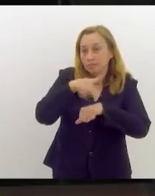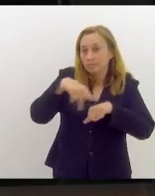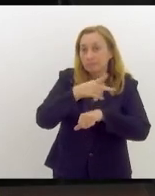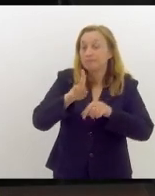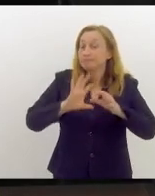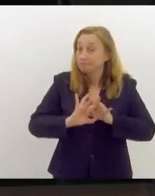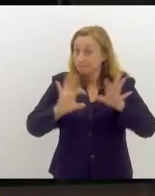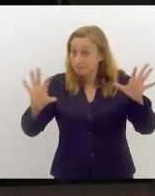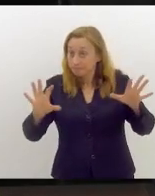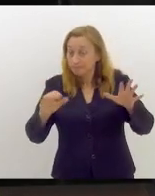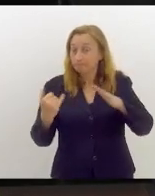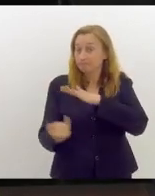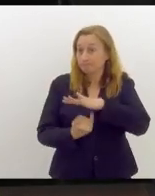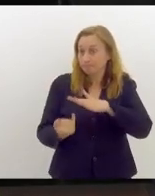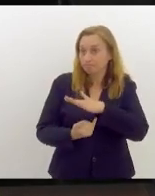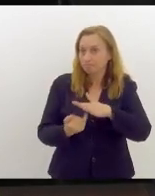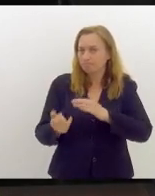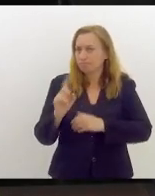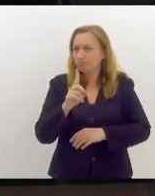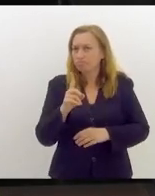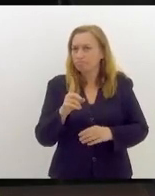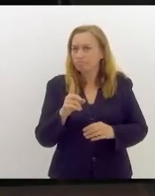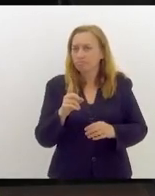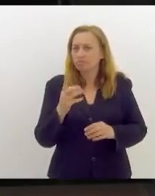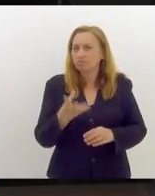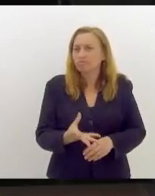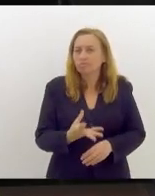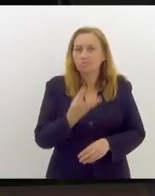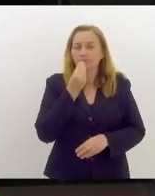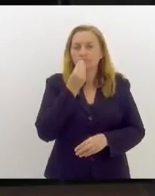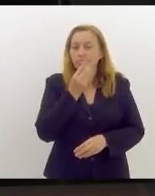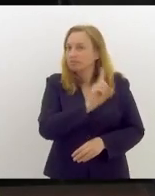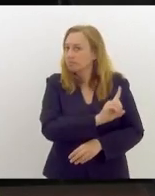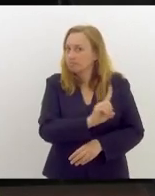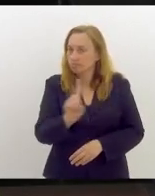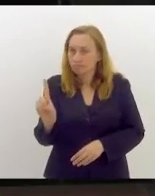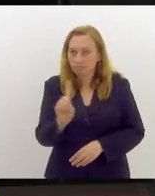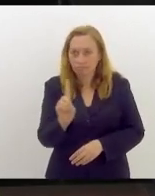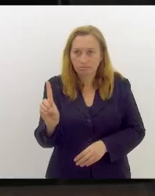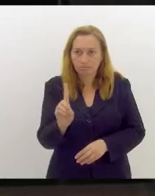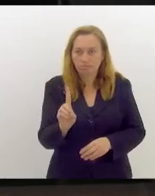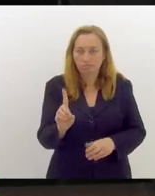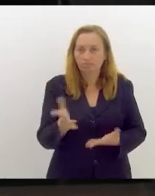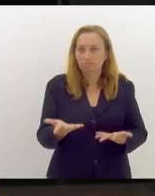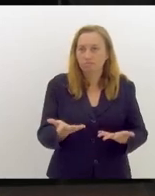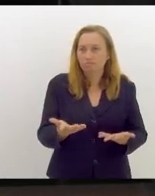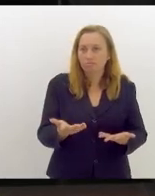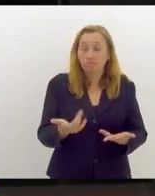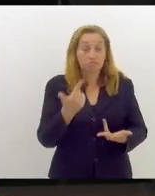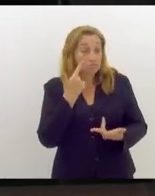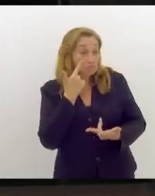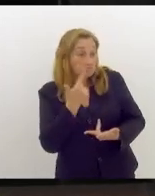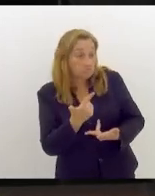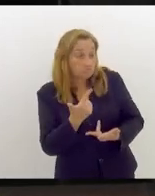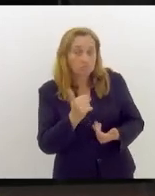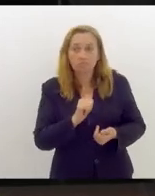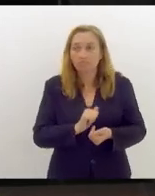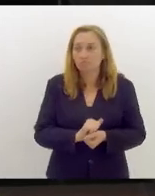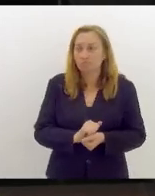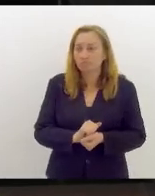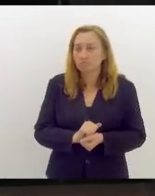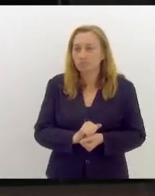que as instituições não serão cerceadas por figuras como a gente viu